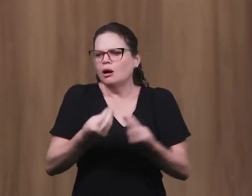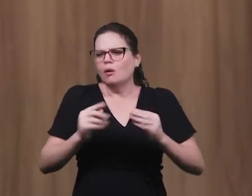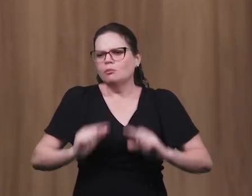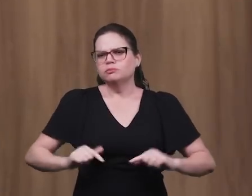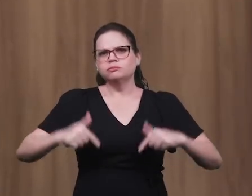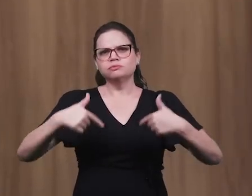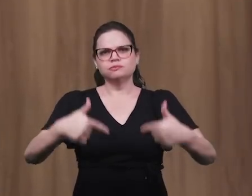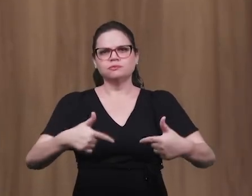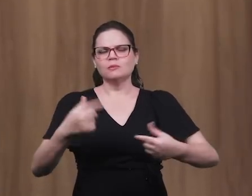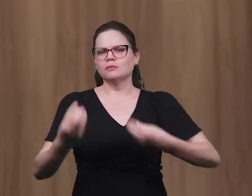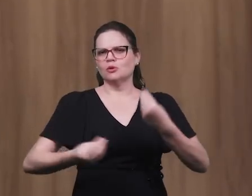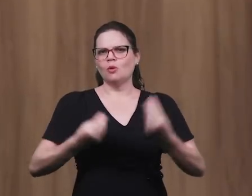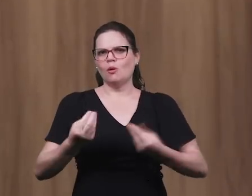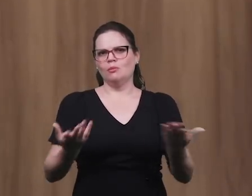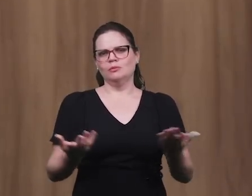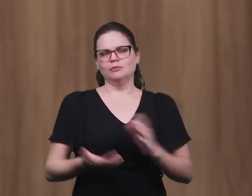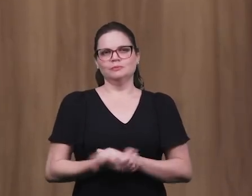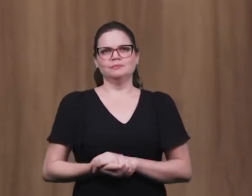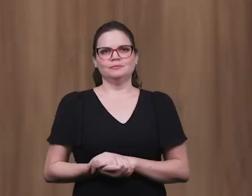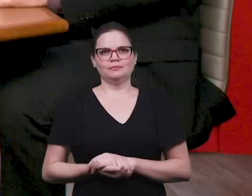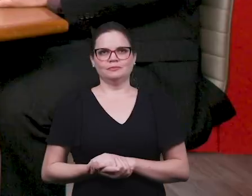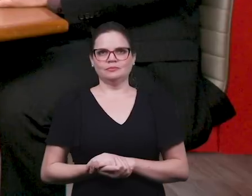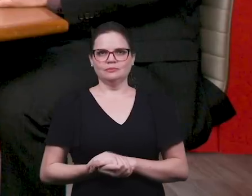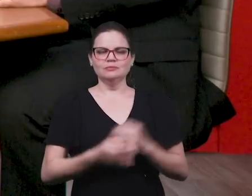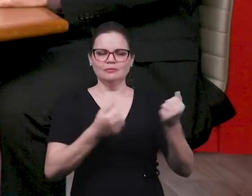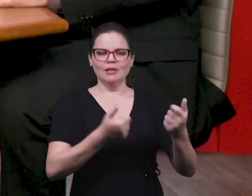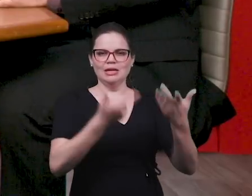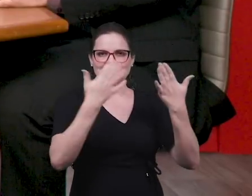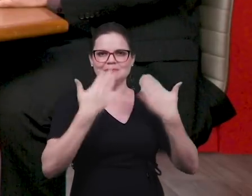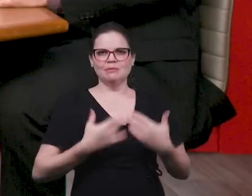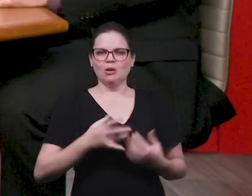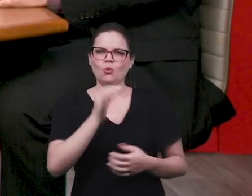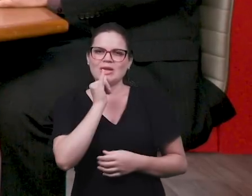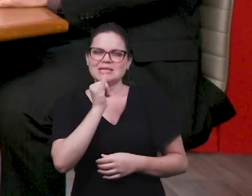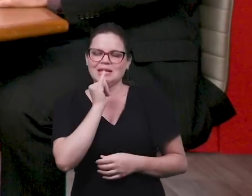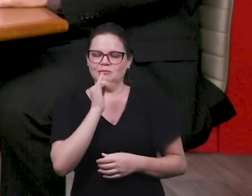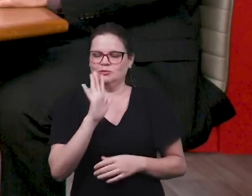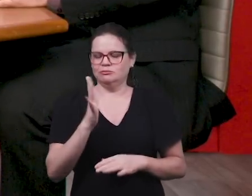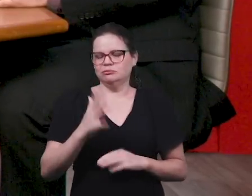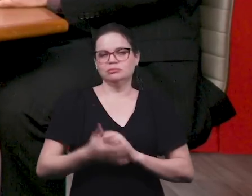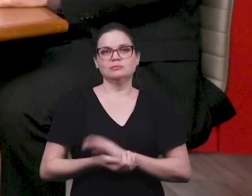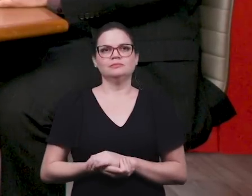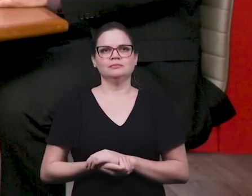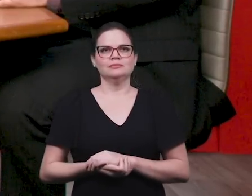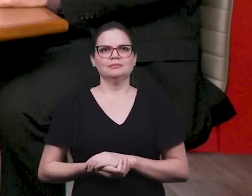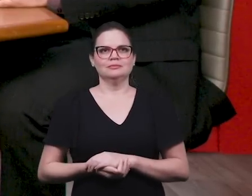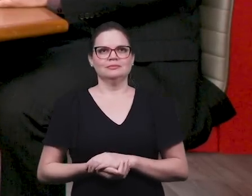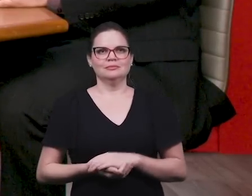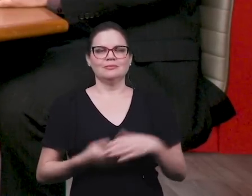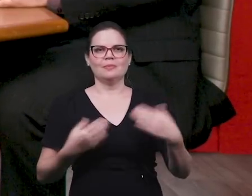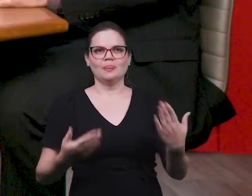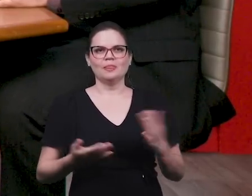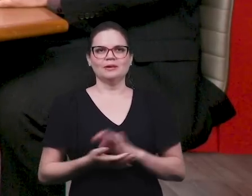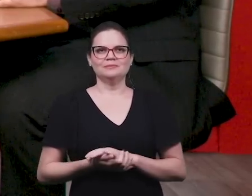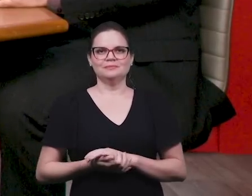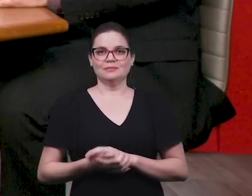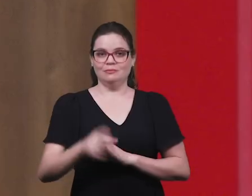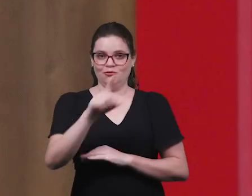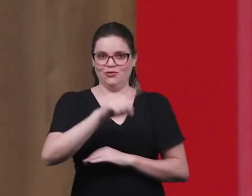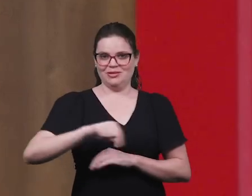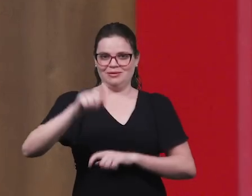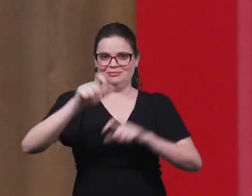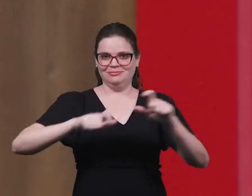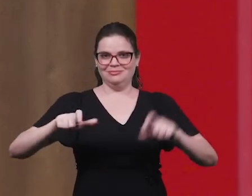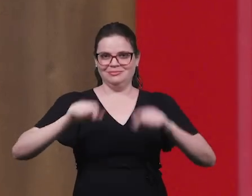dia, diante de qualquer situação da vida? Traz para nós um exemplo prático disso. Cada um daqueles que estão